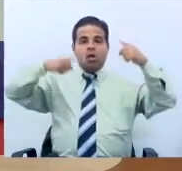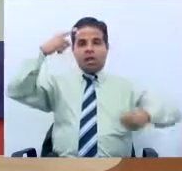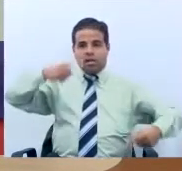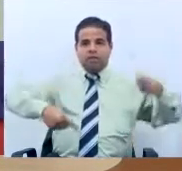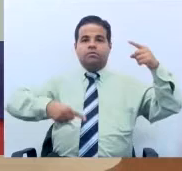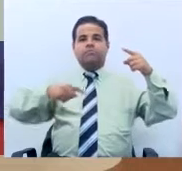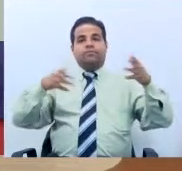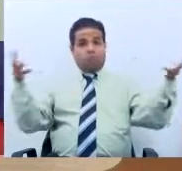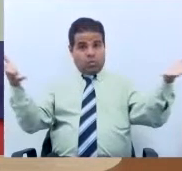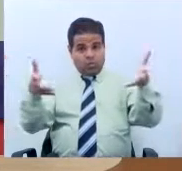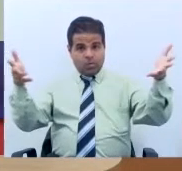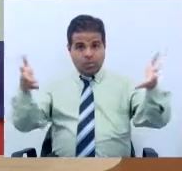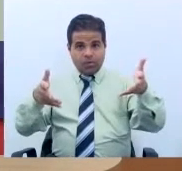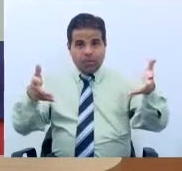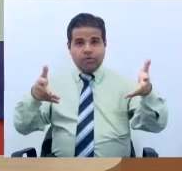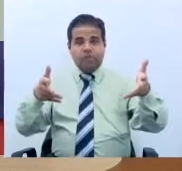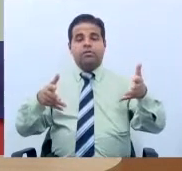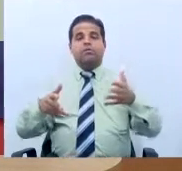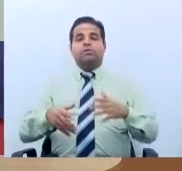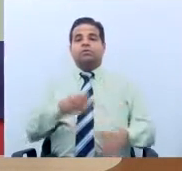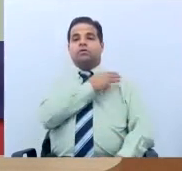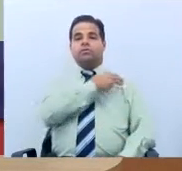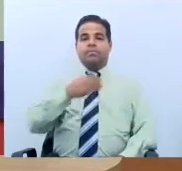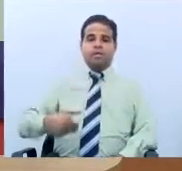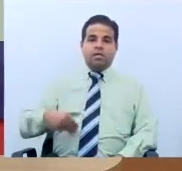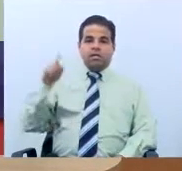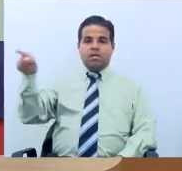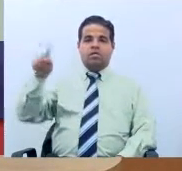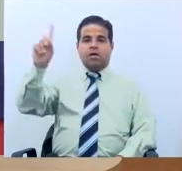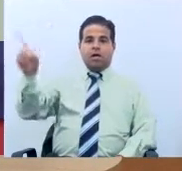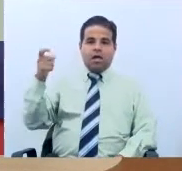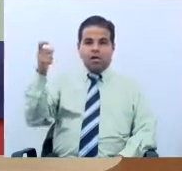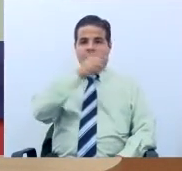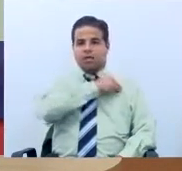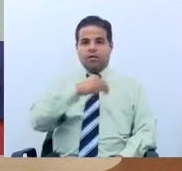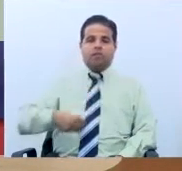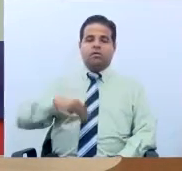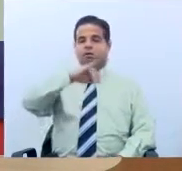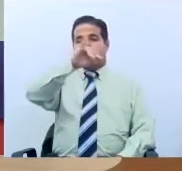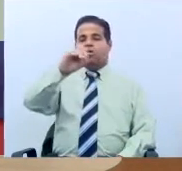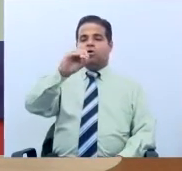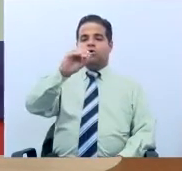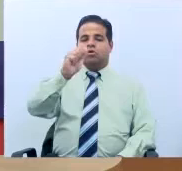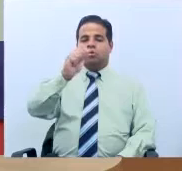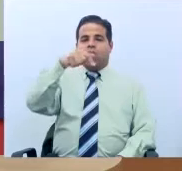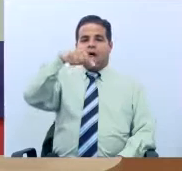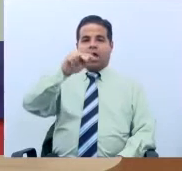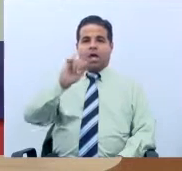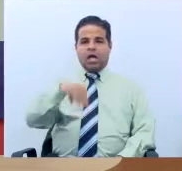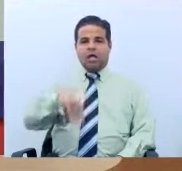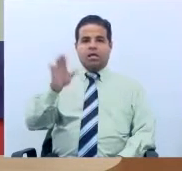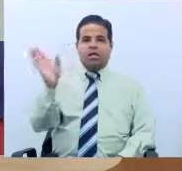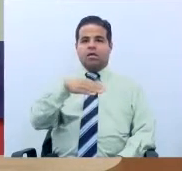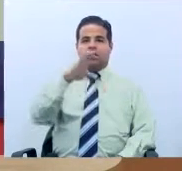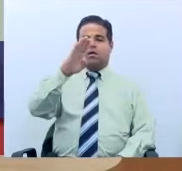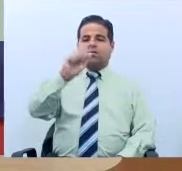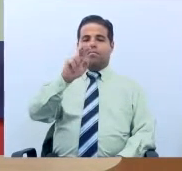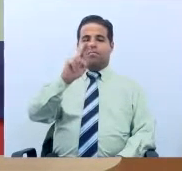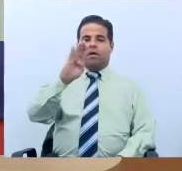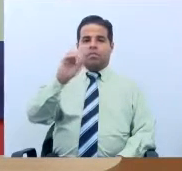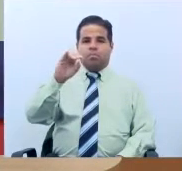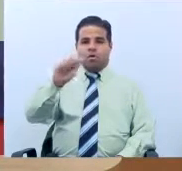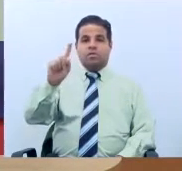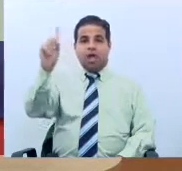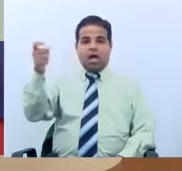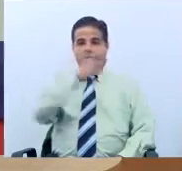ideológico. Hoje, o ministro, ex-ministro Joaquim Barbosa, ex-presidente do